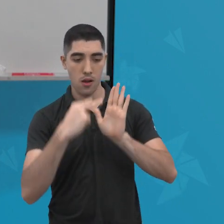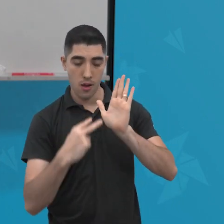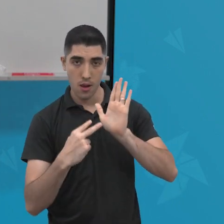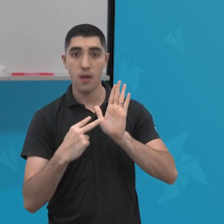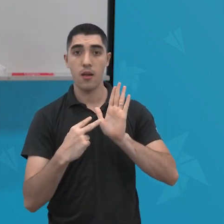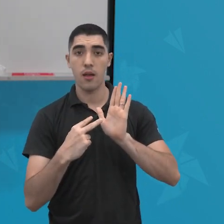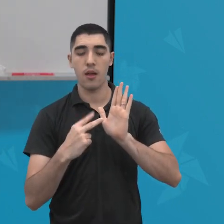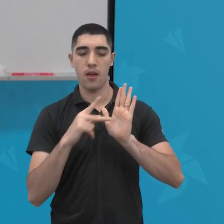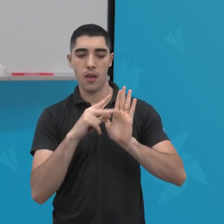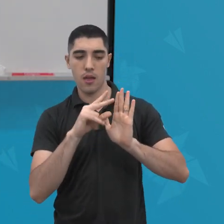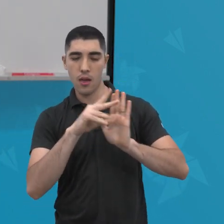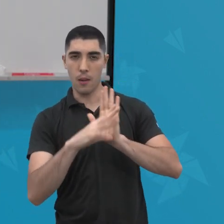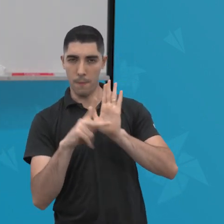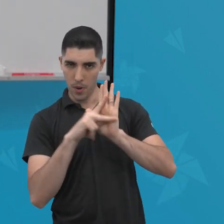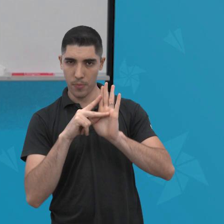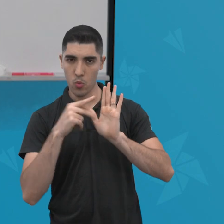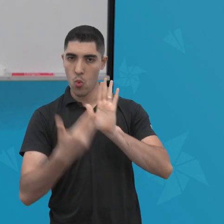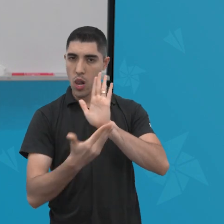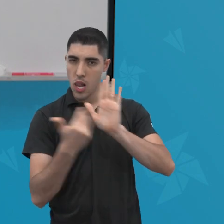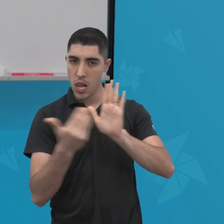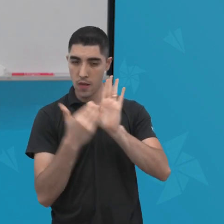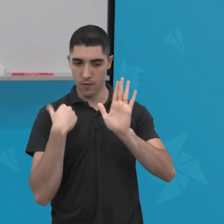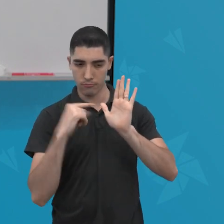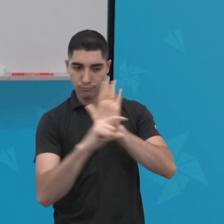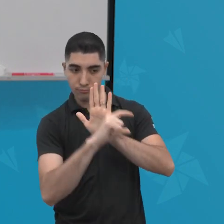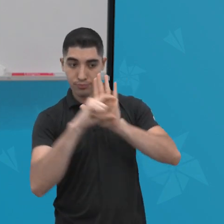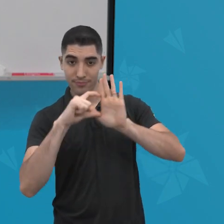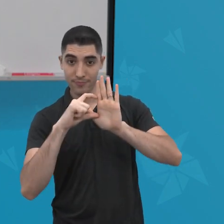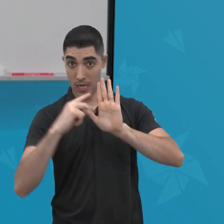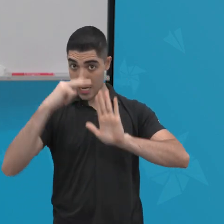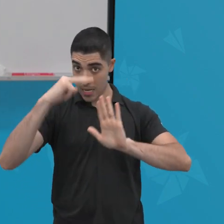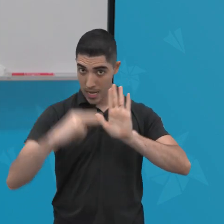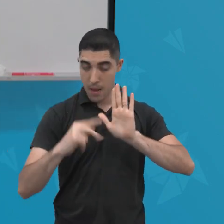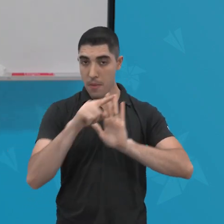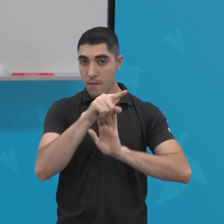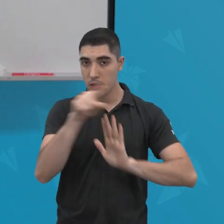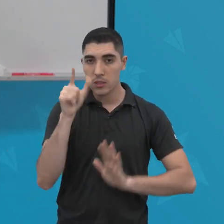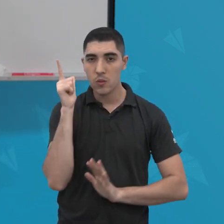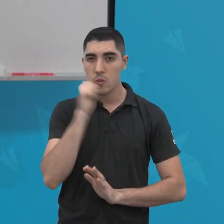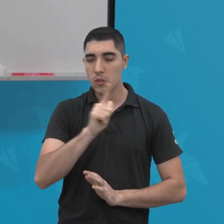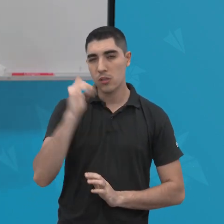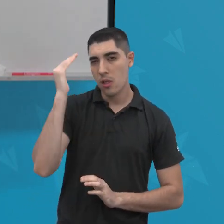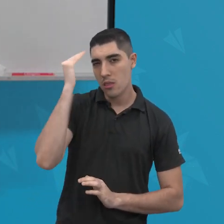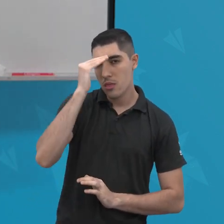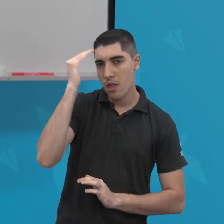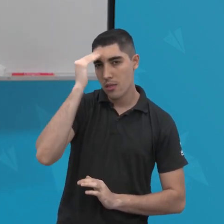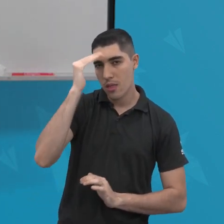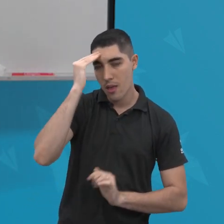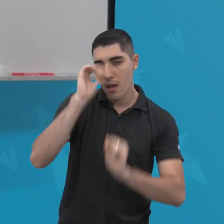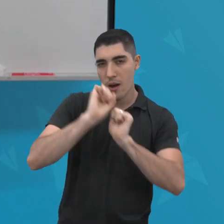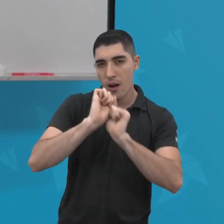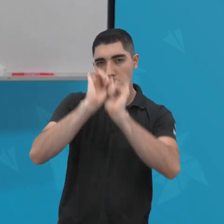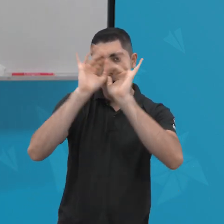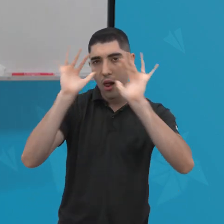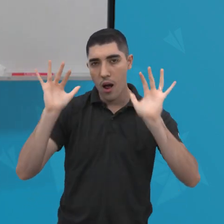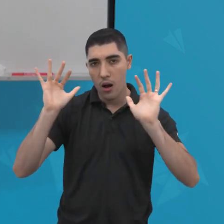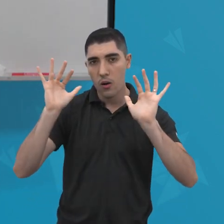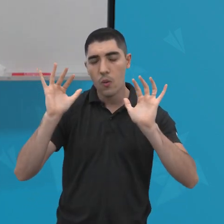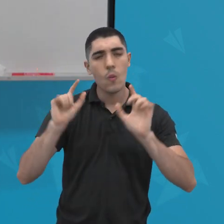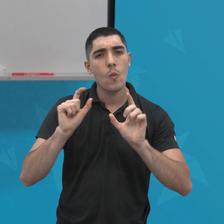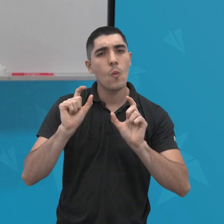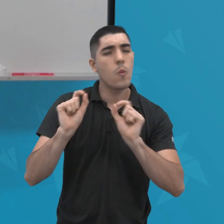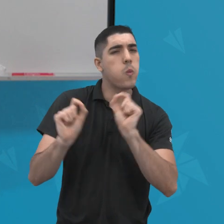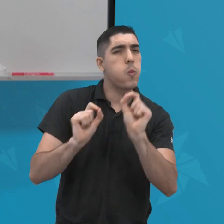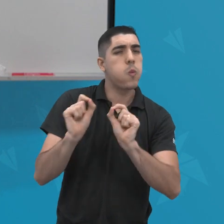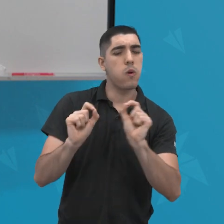um breve trecho desse livro do Weber para vocês terem uma ideia, digamos assim, do que